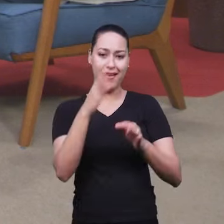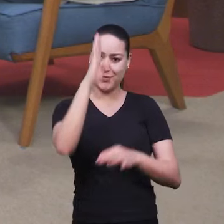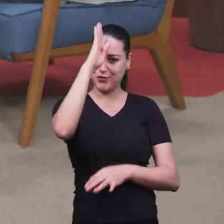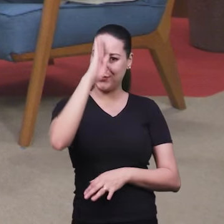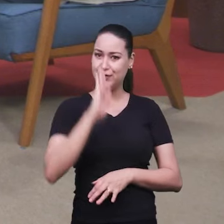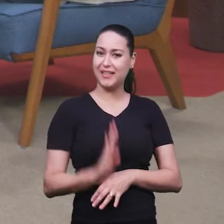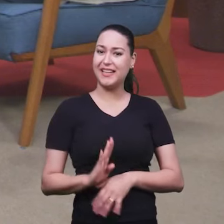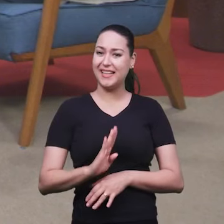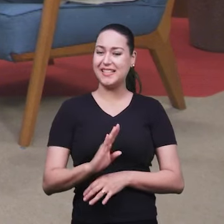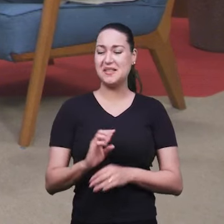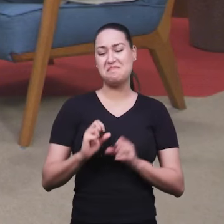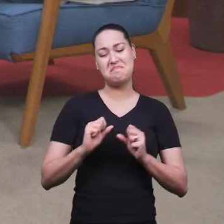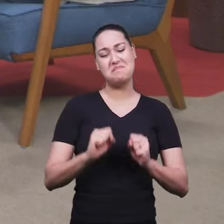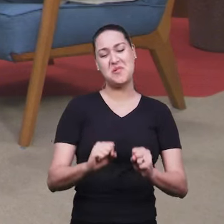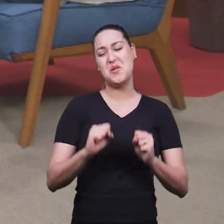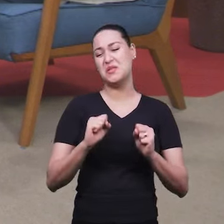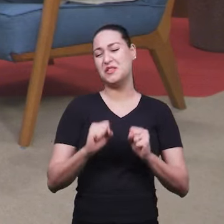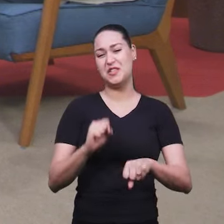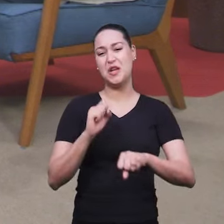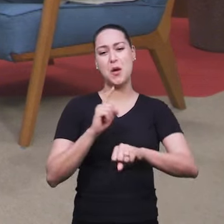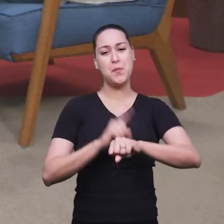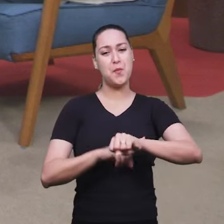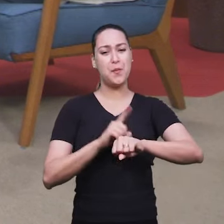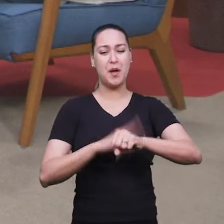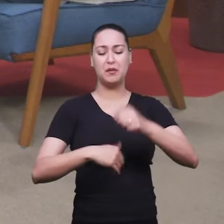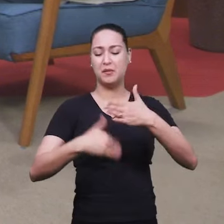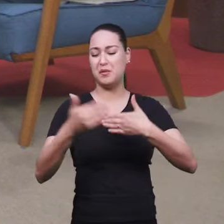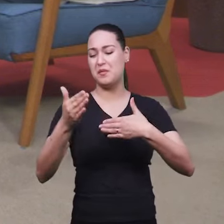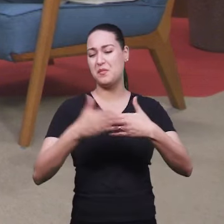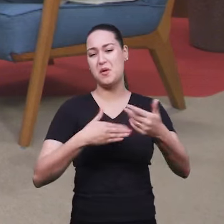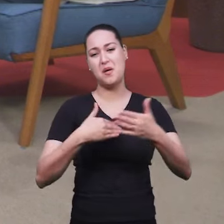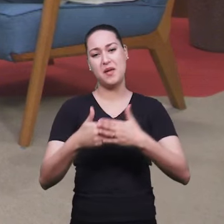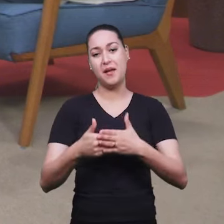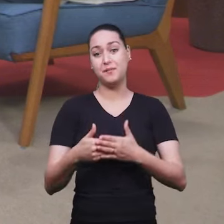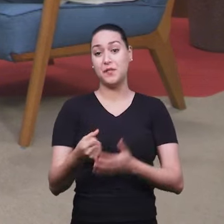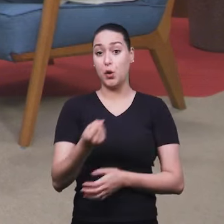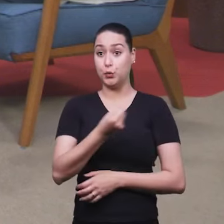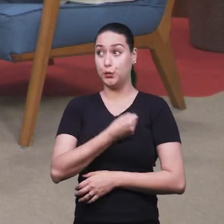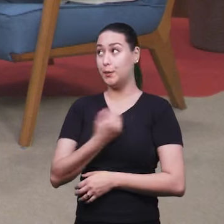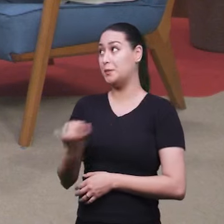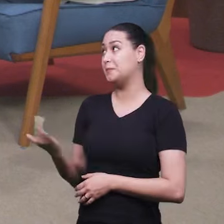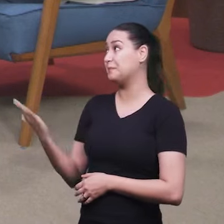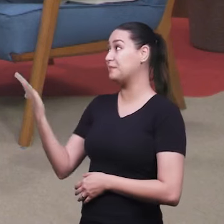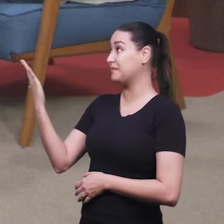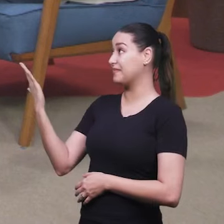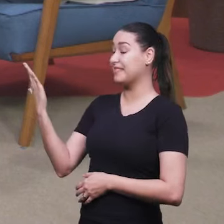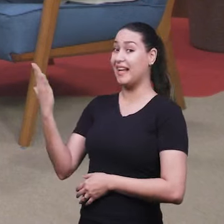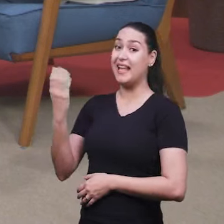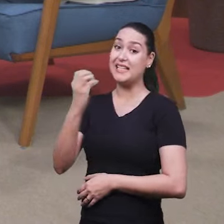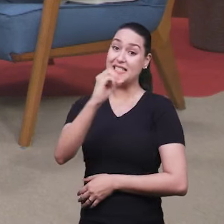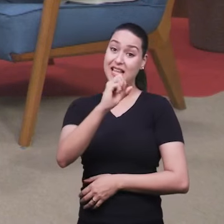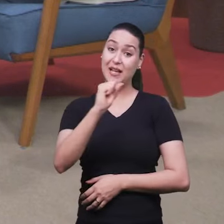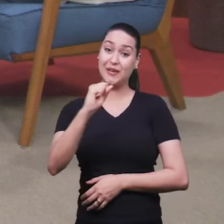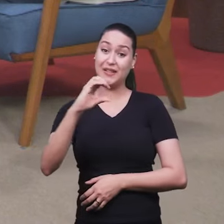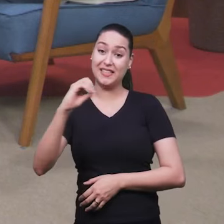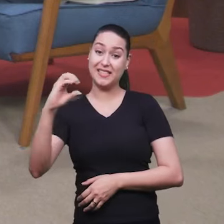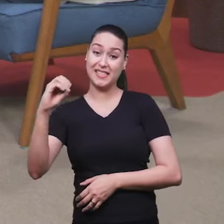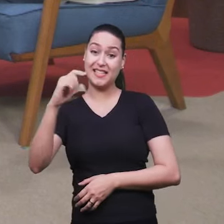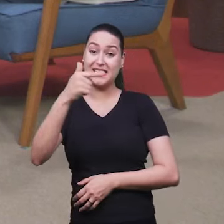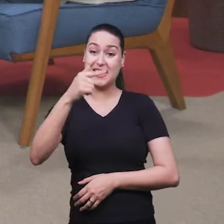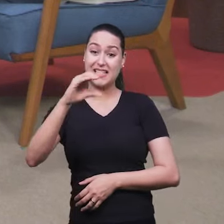é gratuita e que pode ser feita a qualquer dia ou qualquer hora. O número está aparecendo aí na tela.